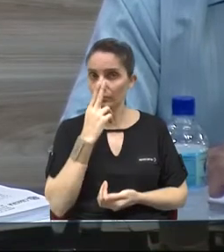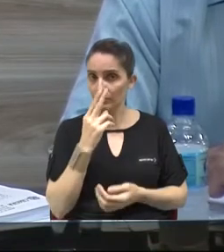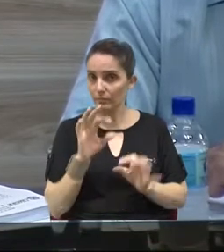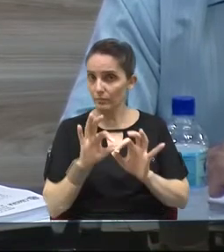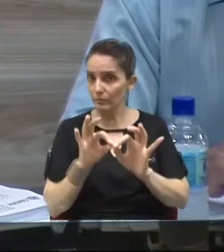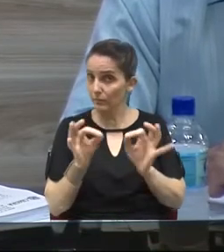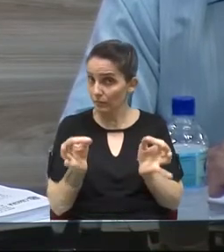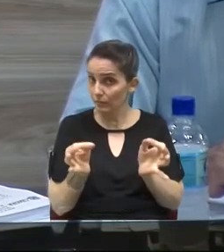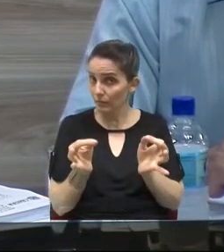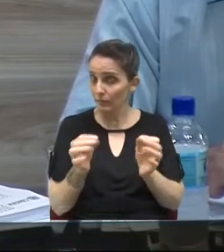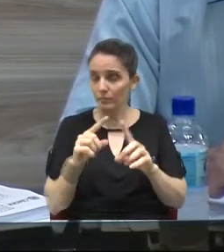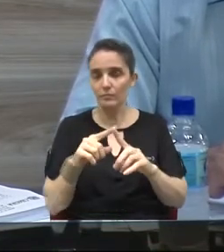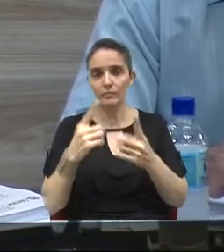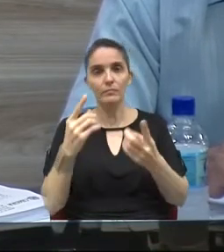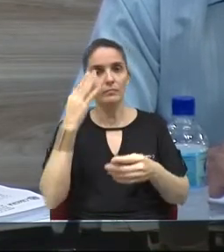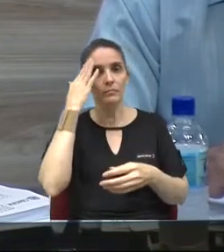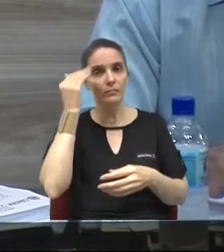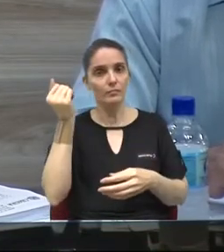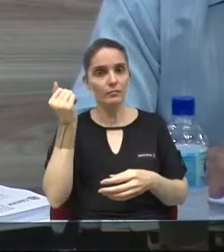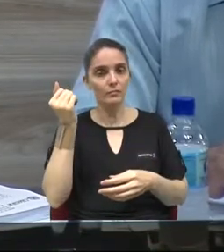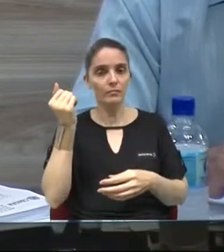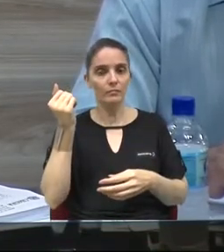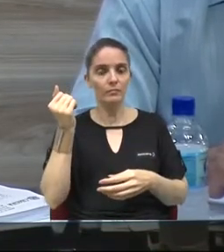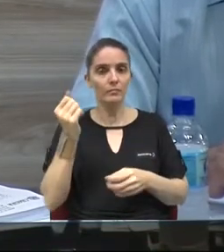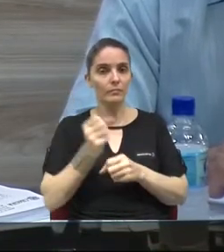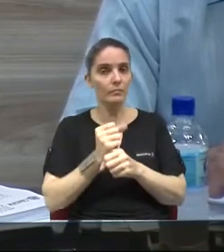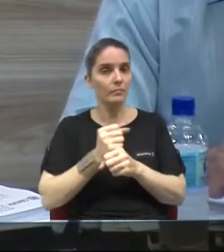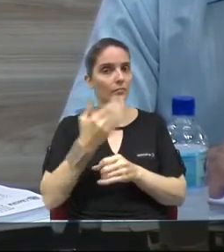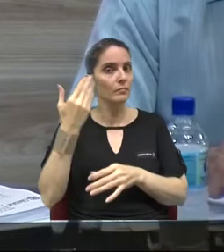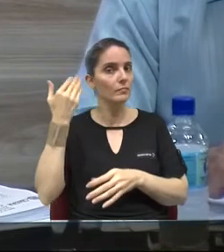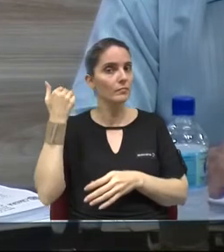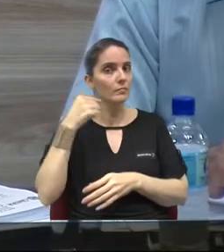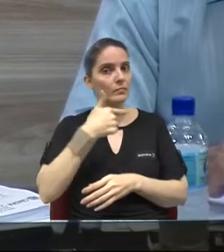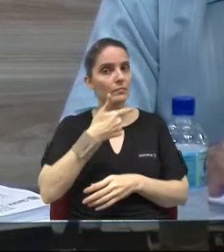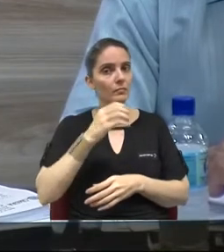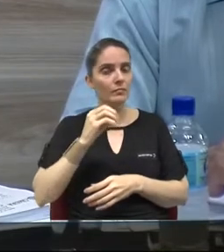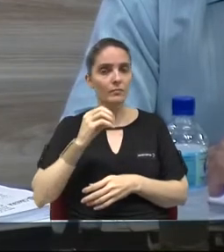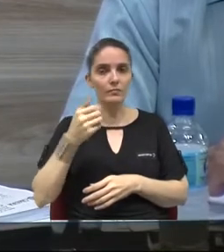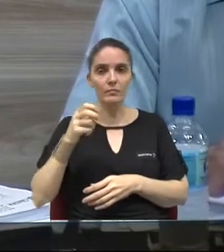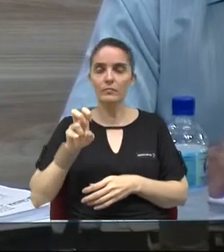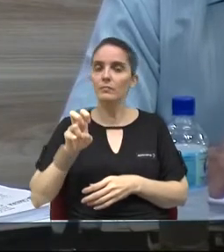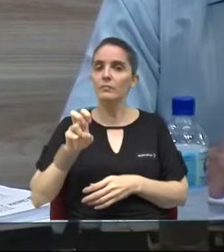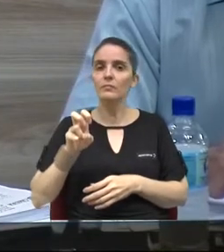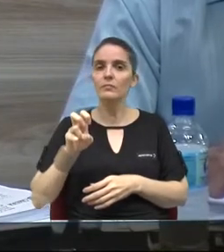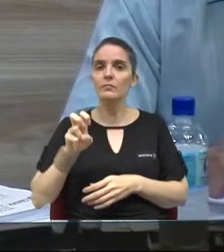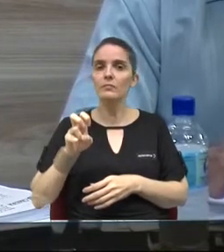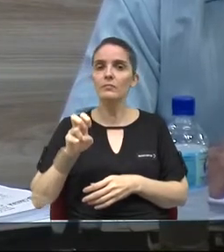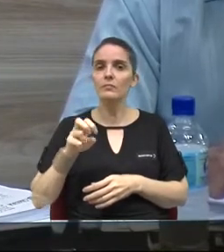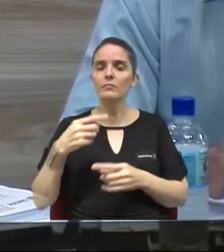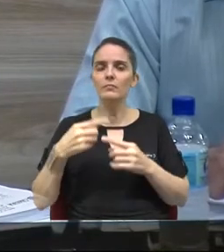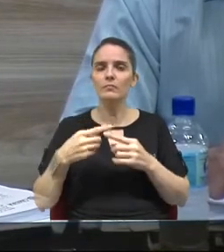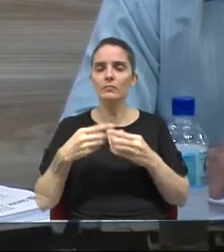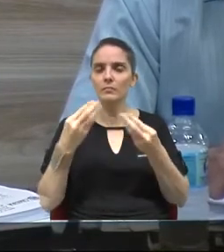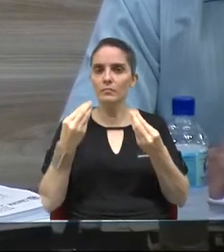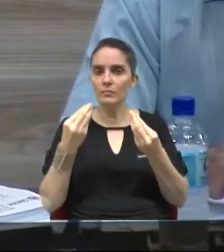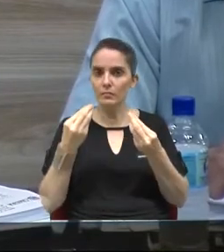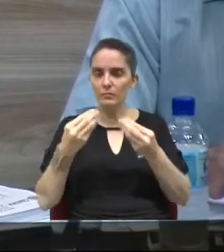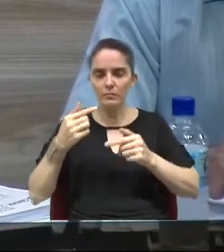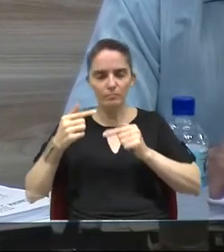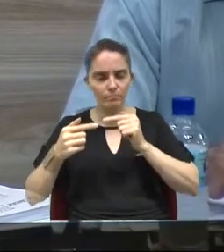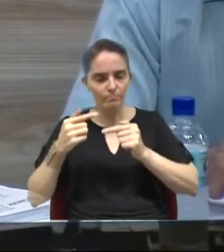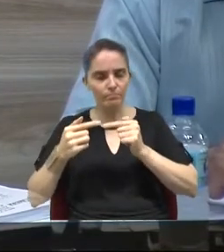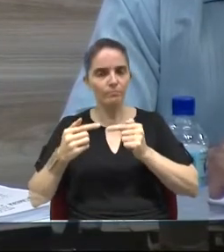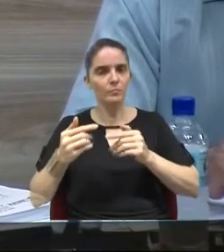tecnicamente um projeto simples, mas nós sabemos, ele está na casa desde 2015, né, e com tantas outras discussões e aprimoramentos,